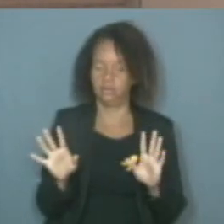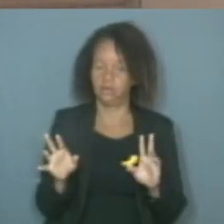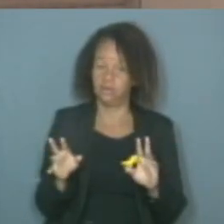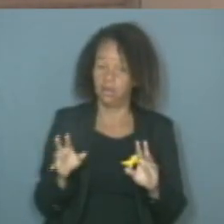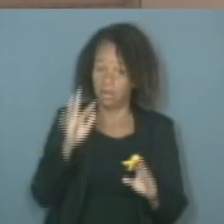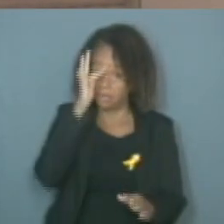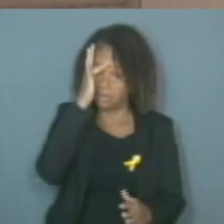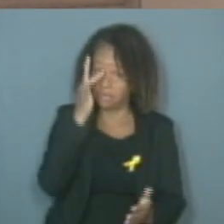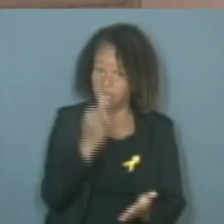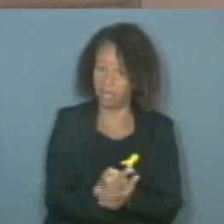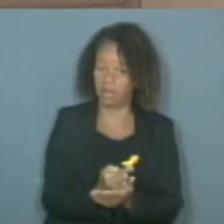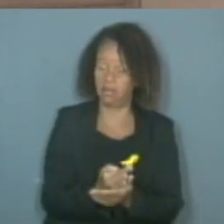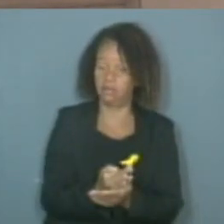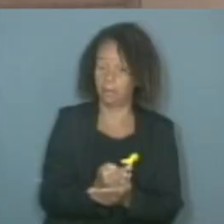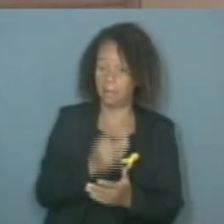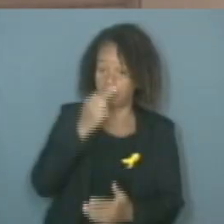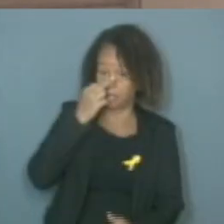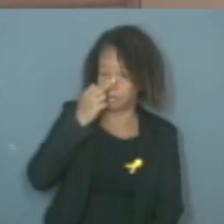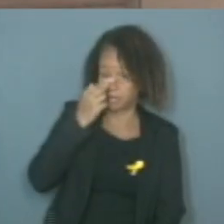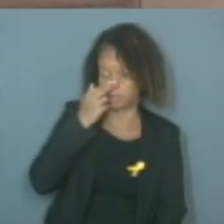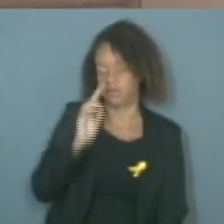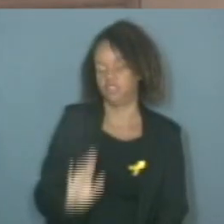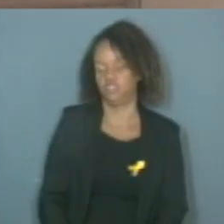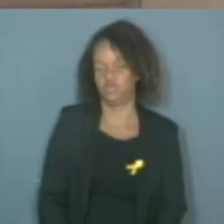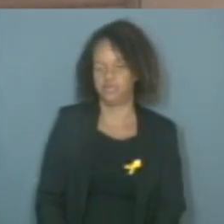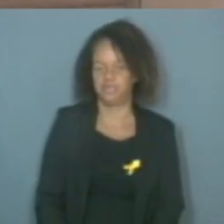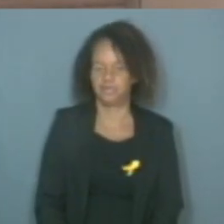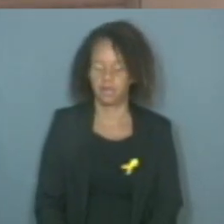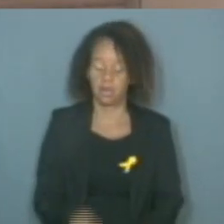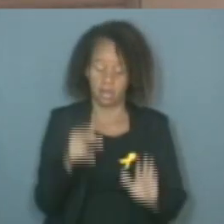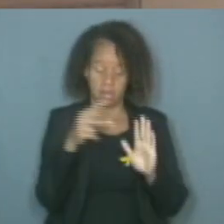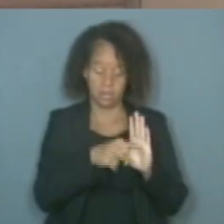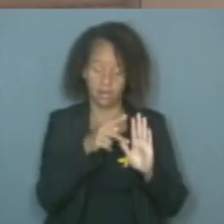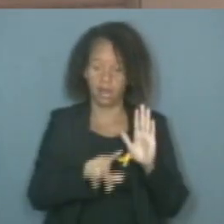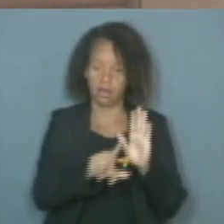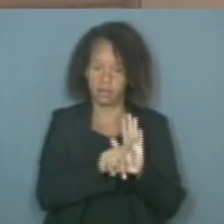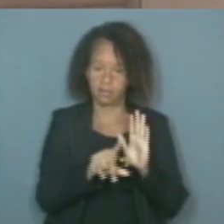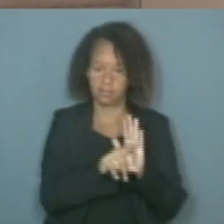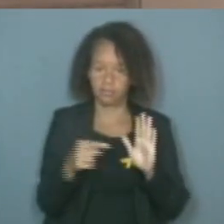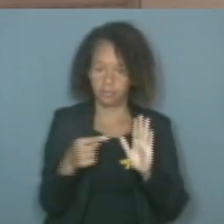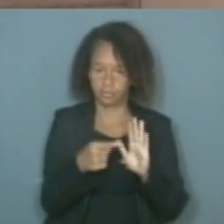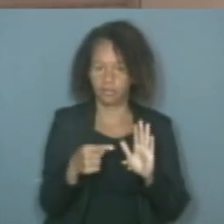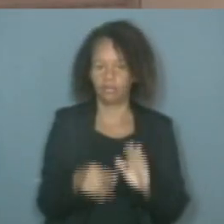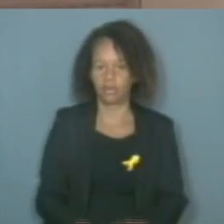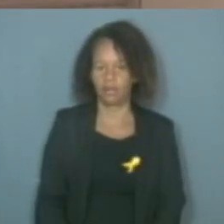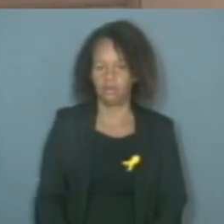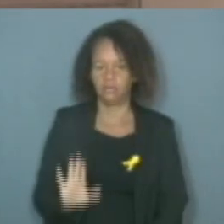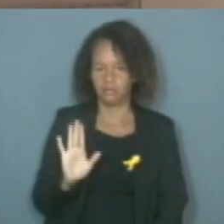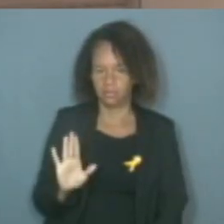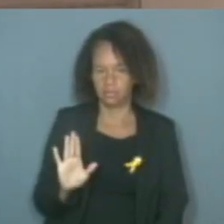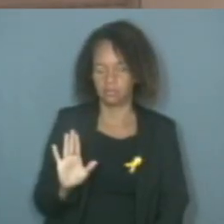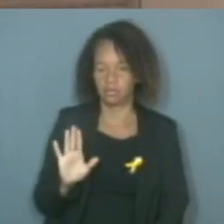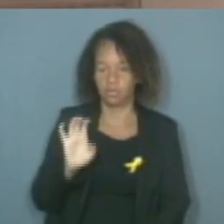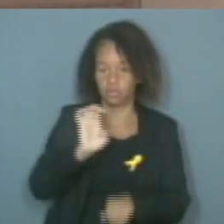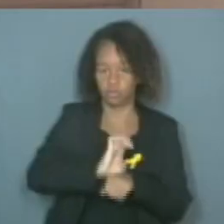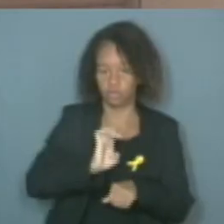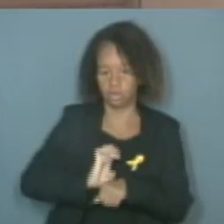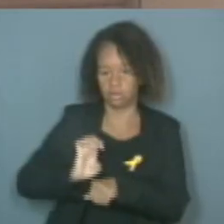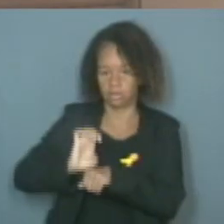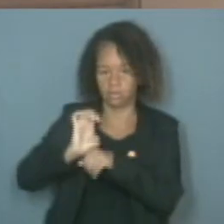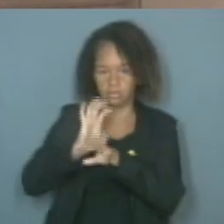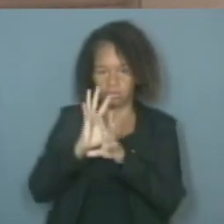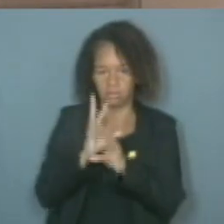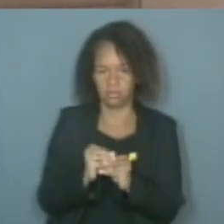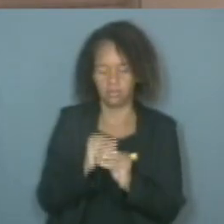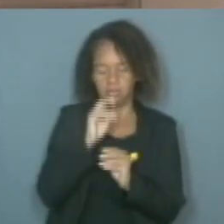a fé dos cristãos. Então, esse projeto de lei, ainda que não no estado inteiro de Pernambuco,